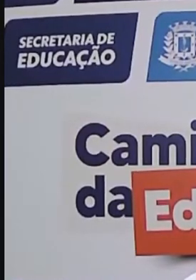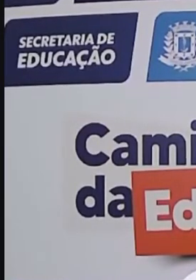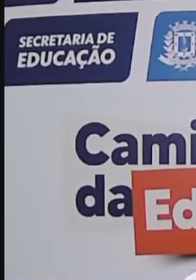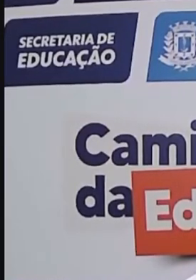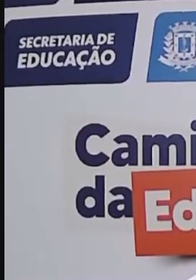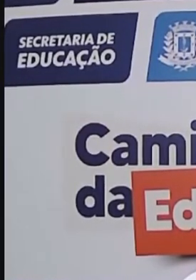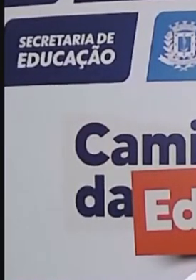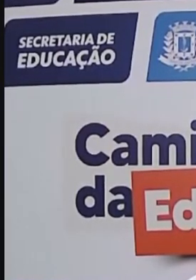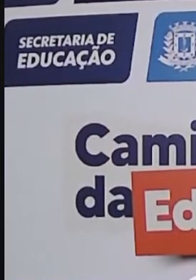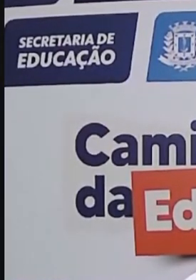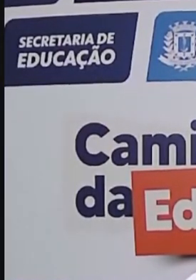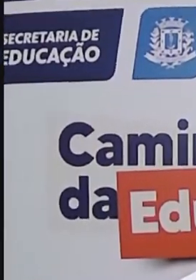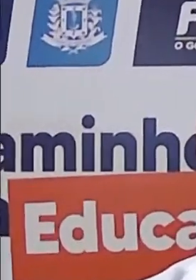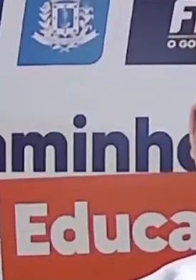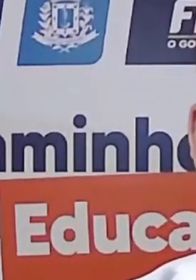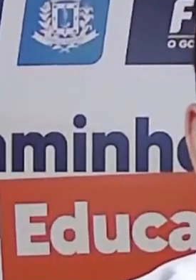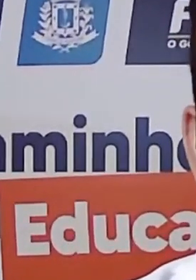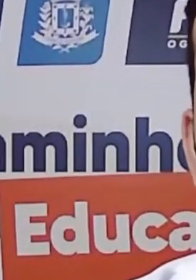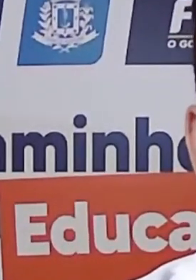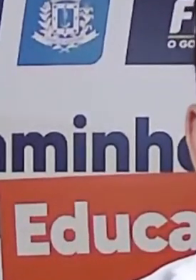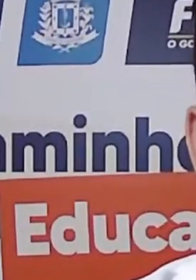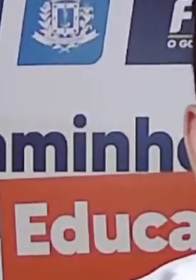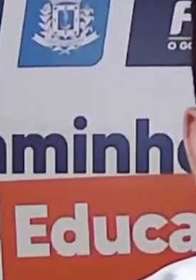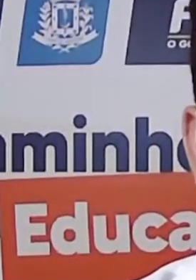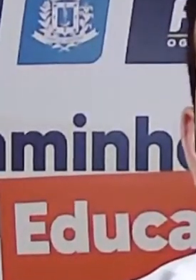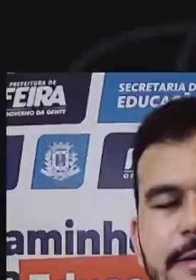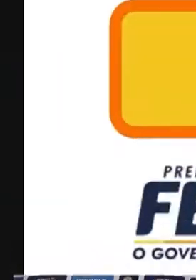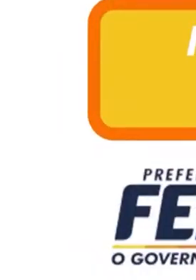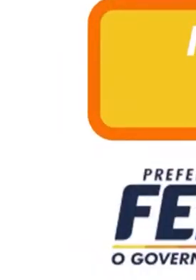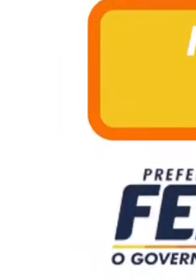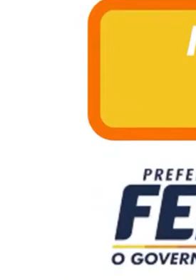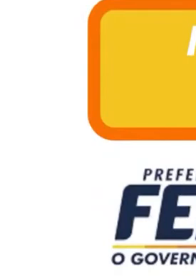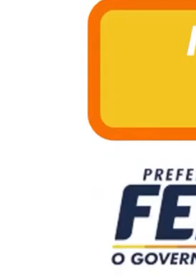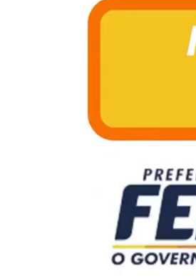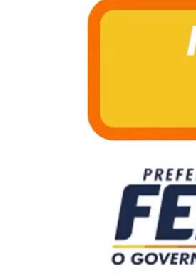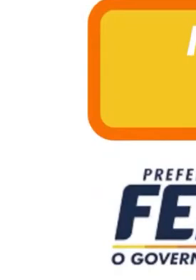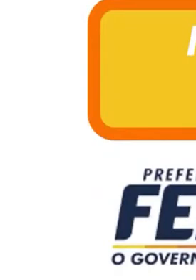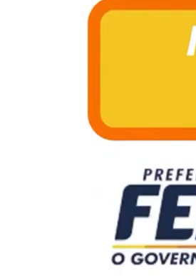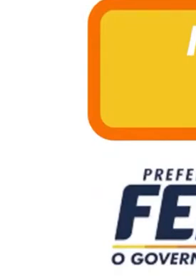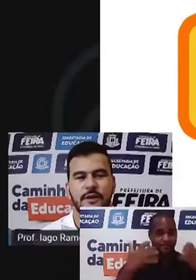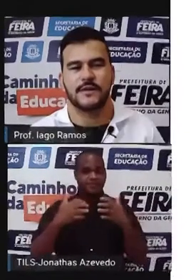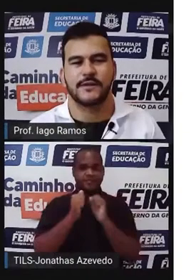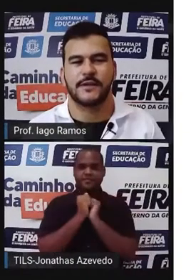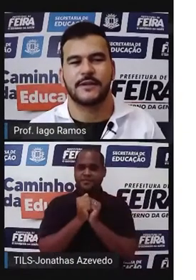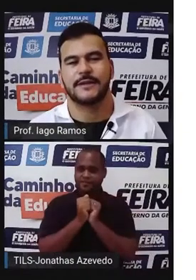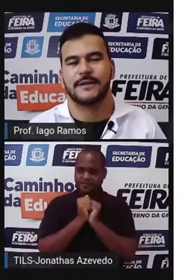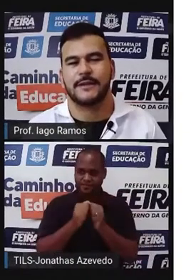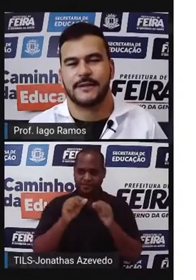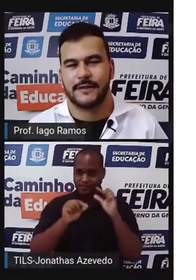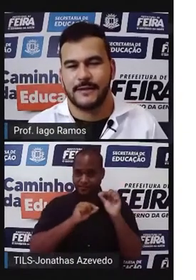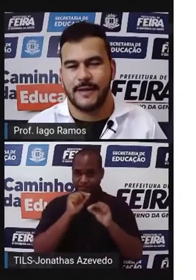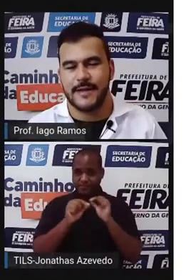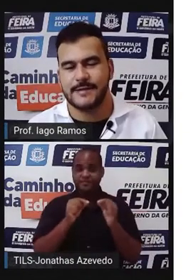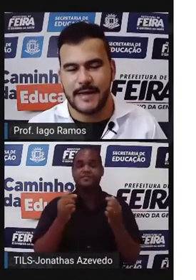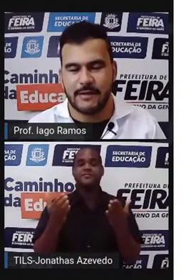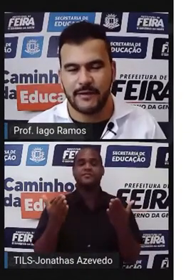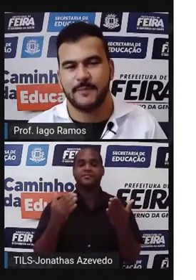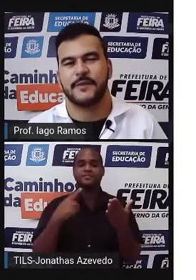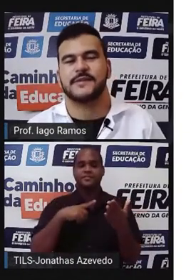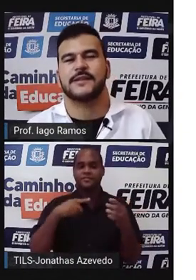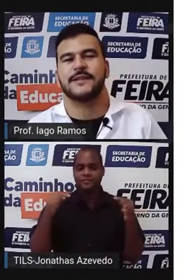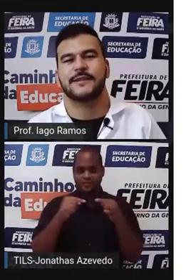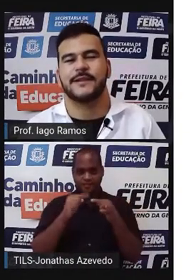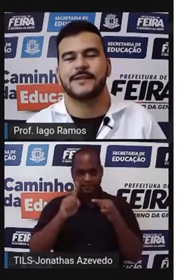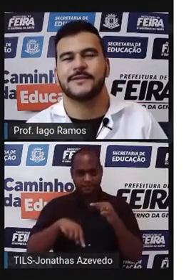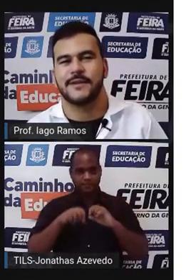vamos colocar a apresentação na tela, sem demoras, vamos juntos! Olha só, essa aula